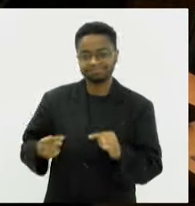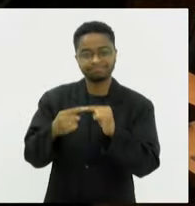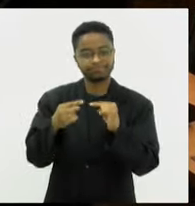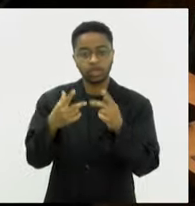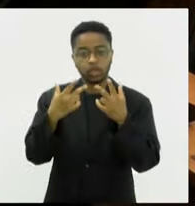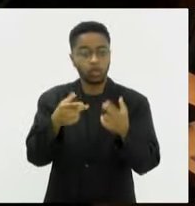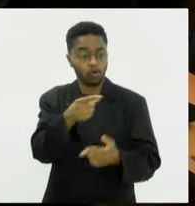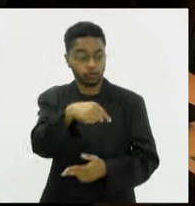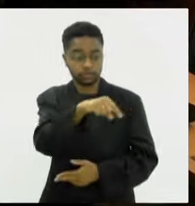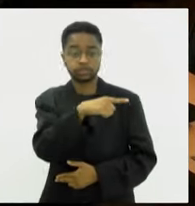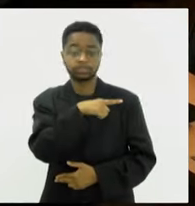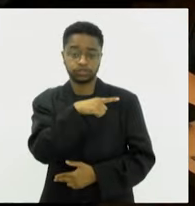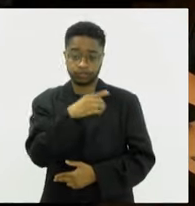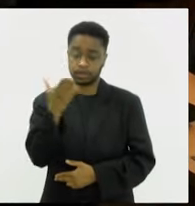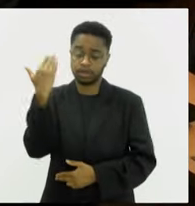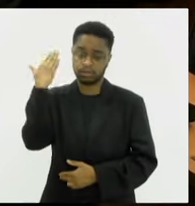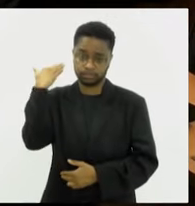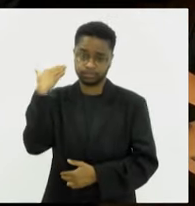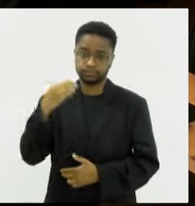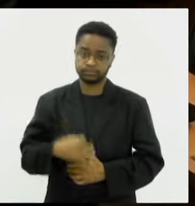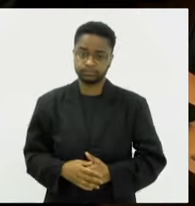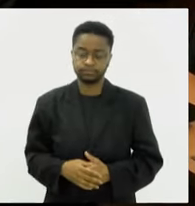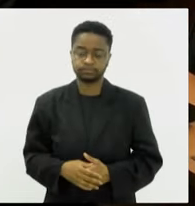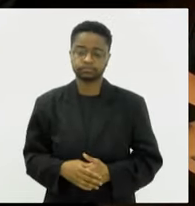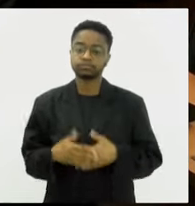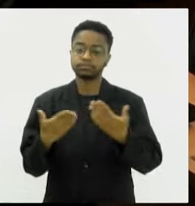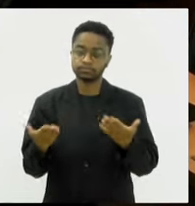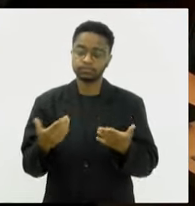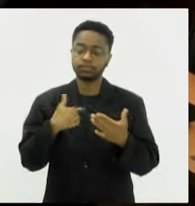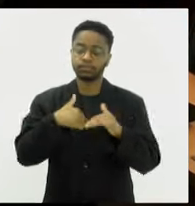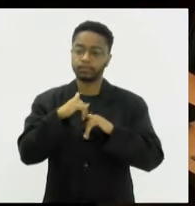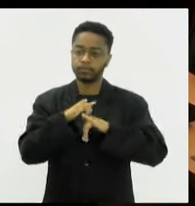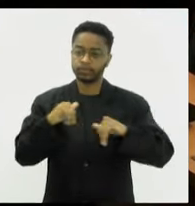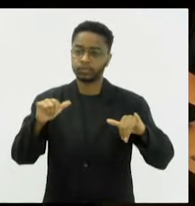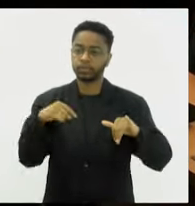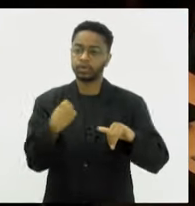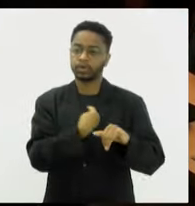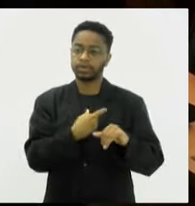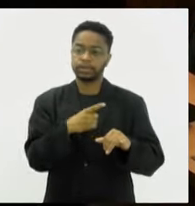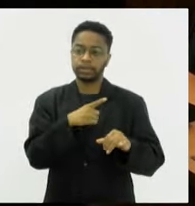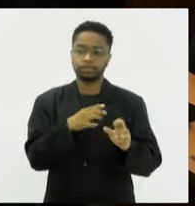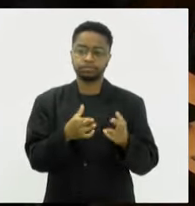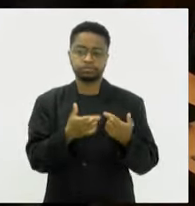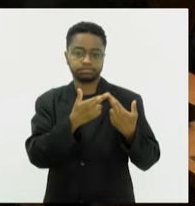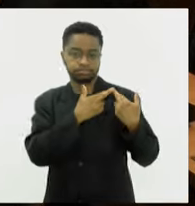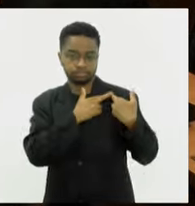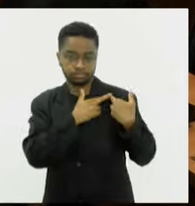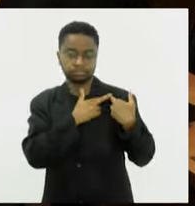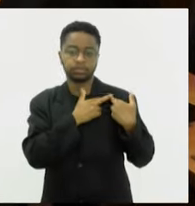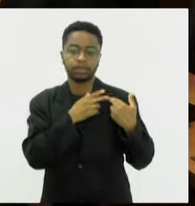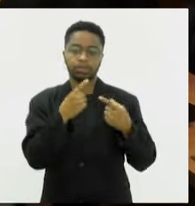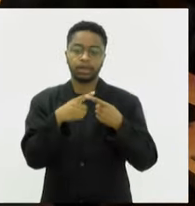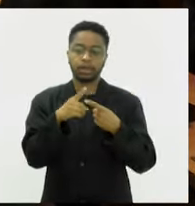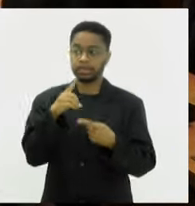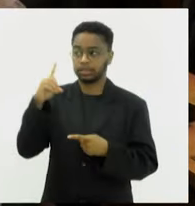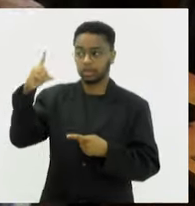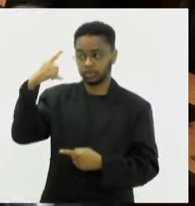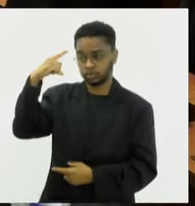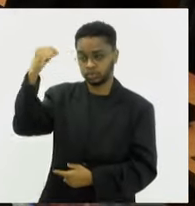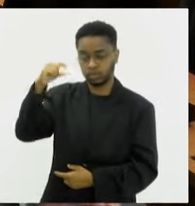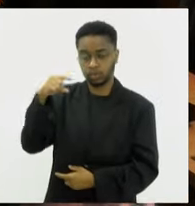aqui tiveram. E aí eu falo a responsabilidade que cada um tem aqui do mandato que foi dado por Deus e pela